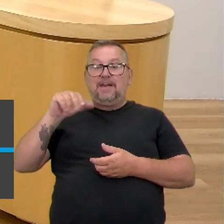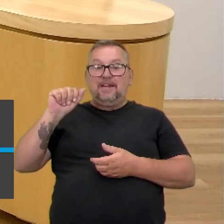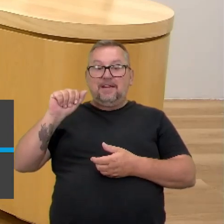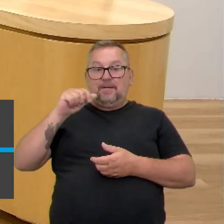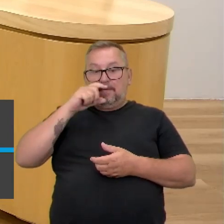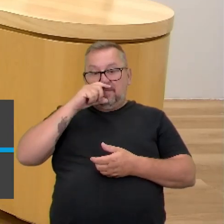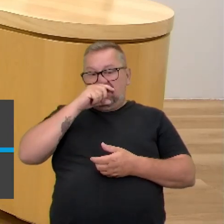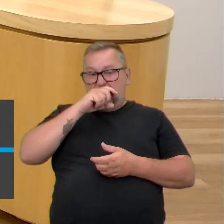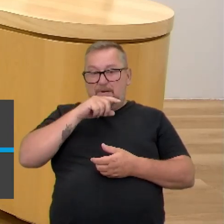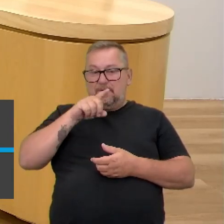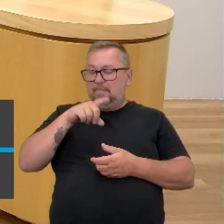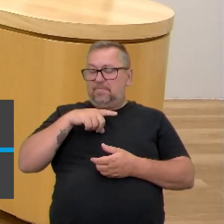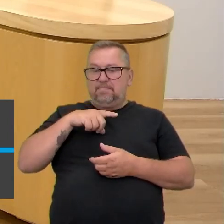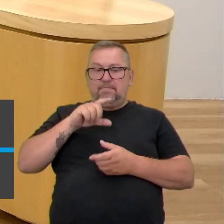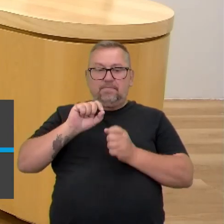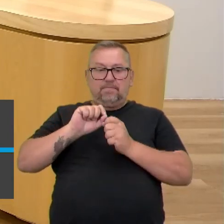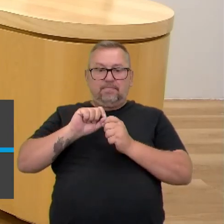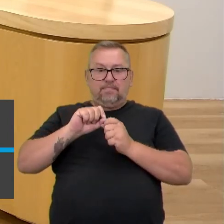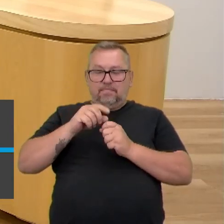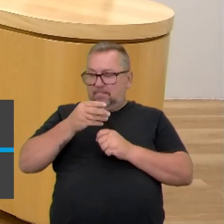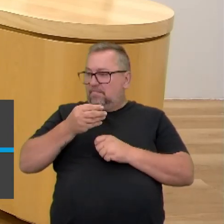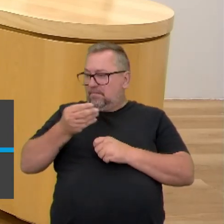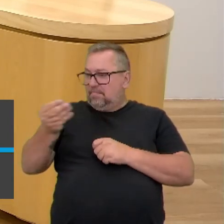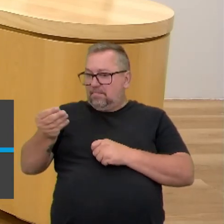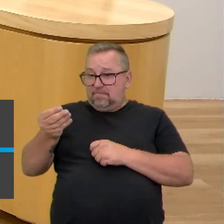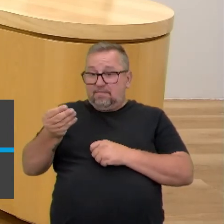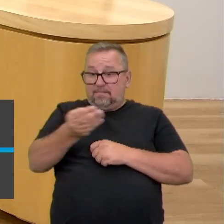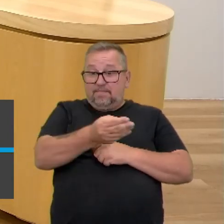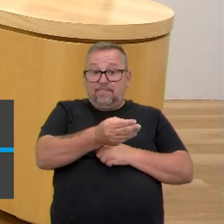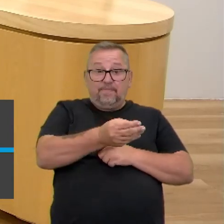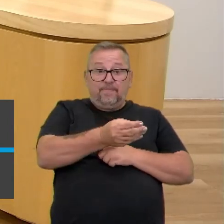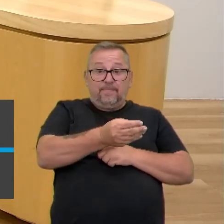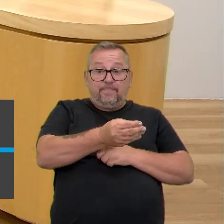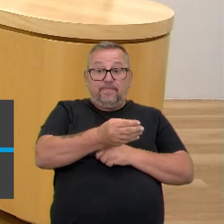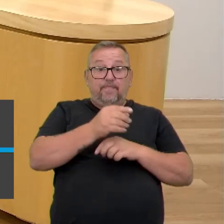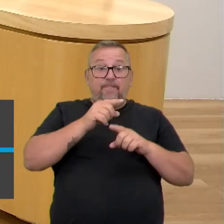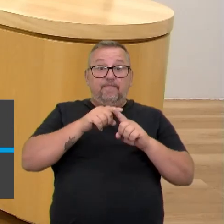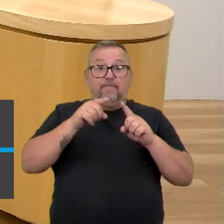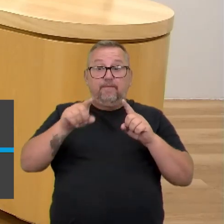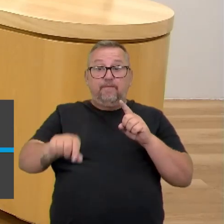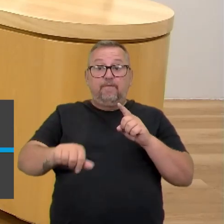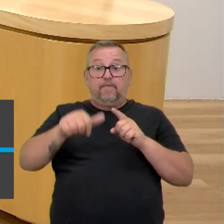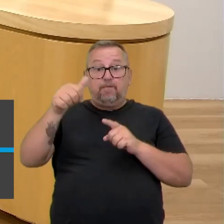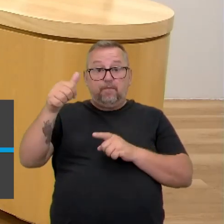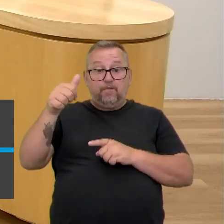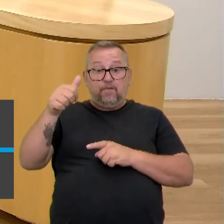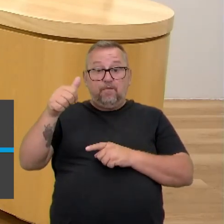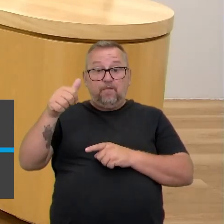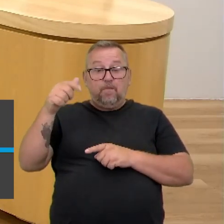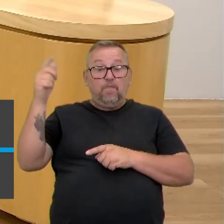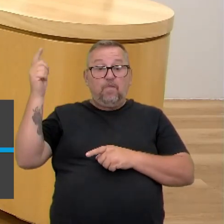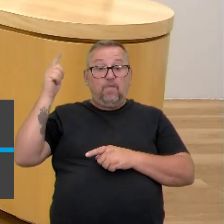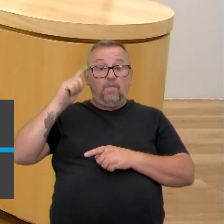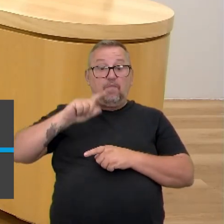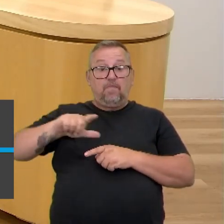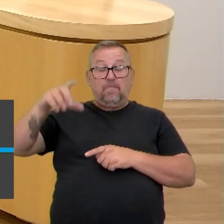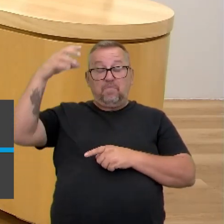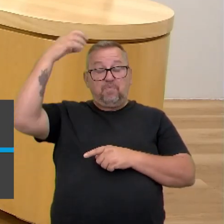de sesmaria, você pode depois vender para alguém. Mas em si, você que é a primeira proprietária, recebeu